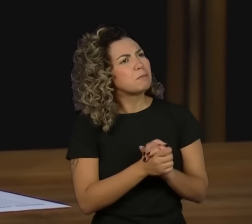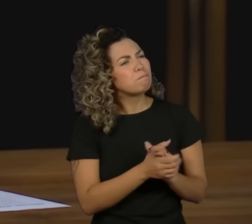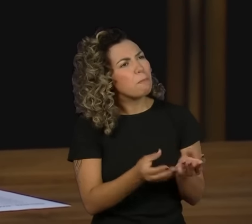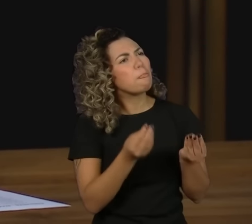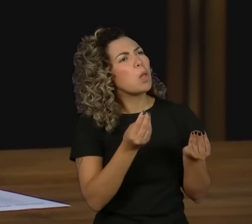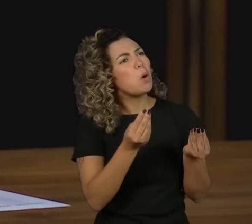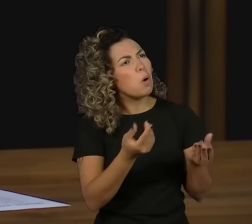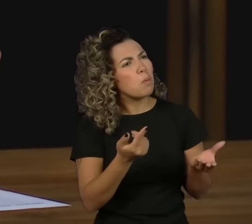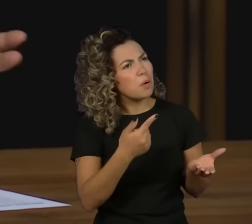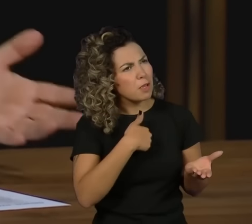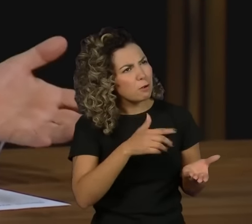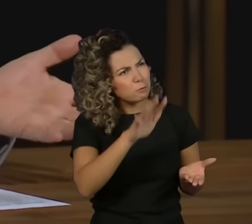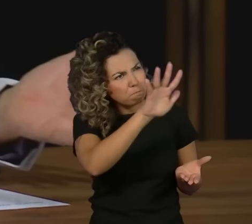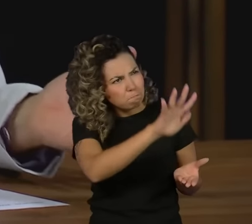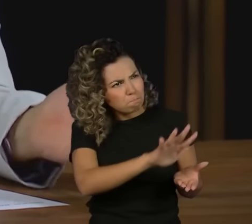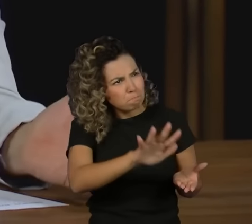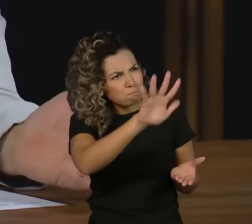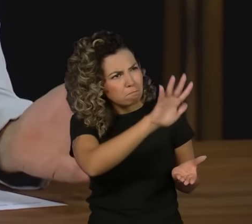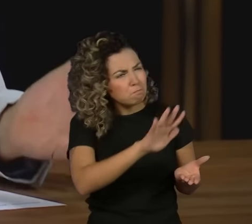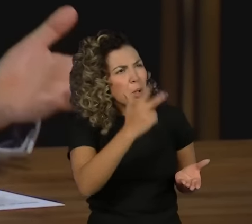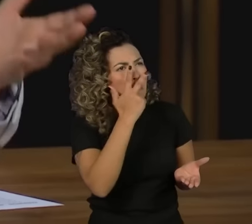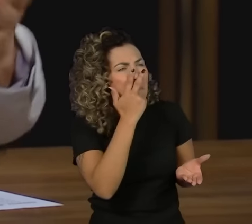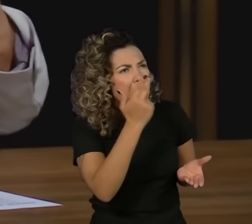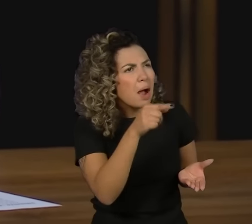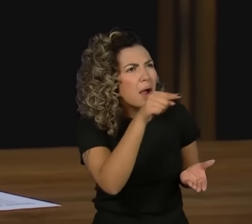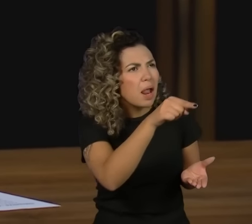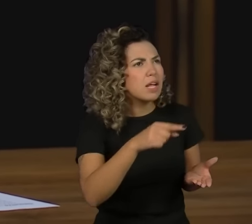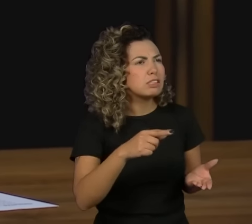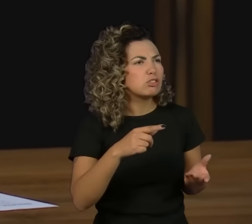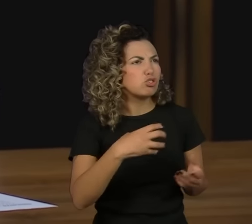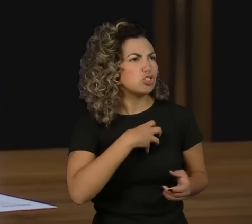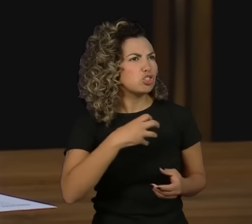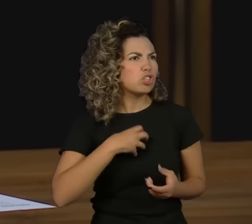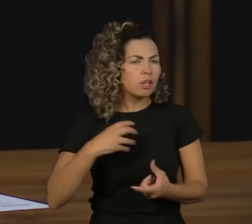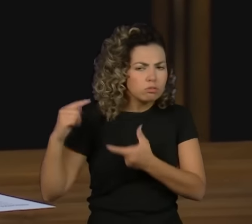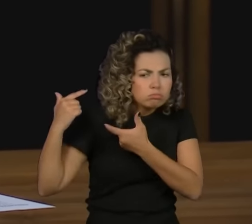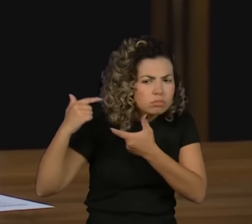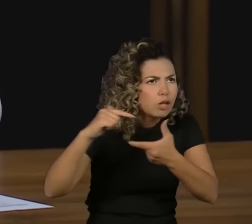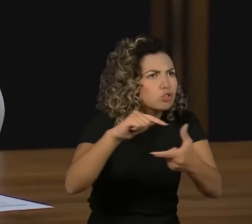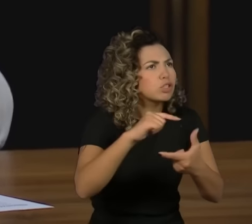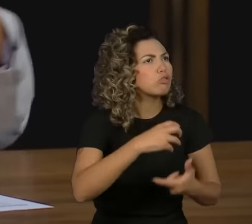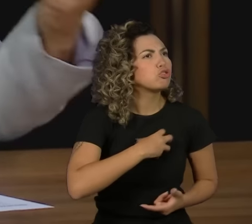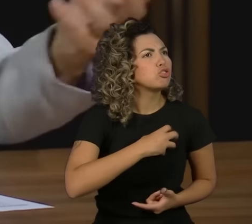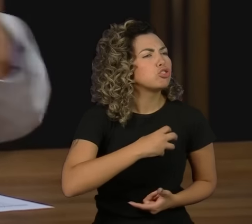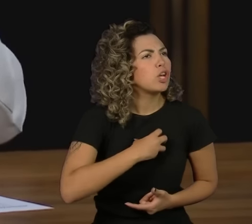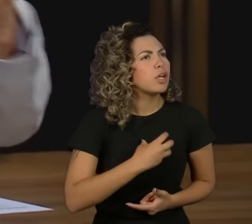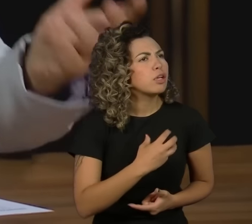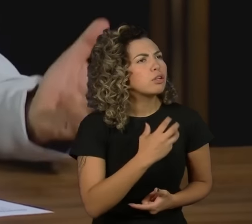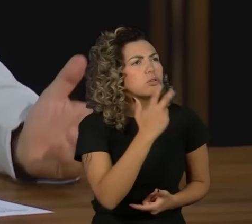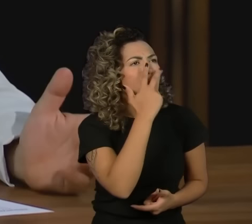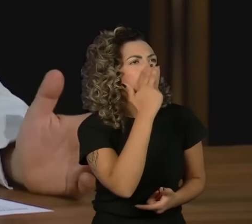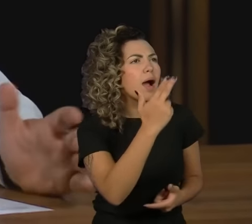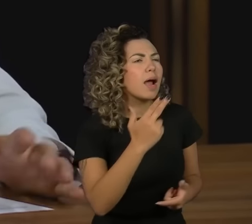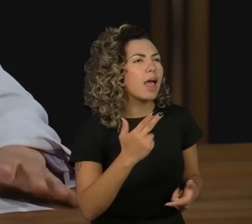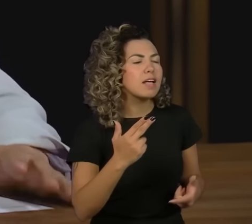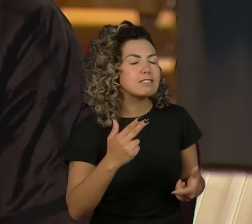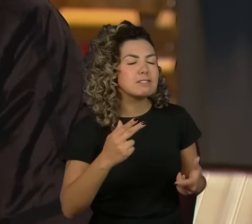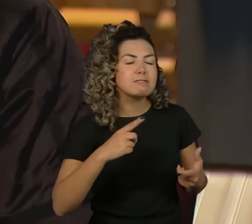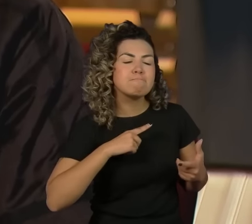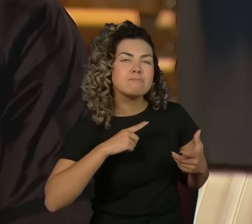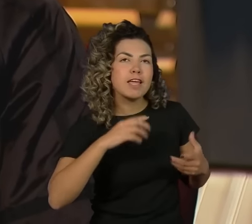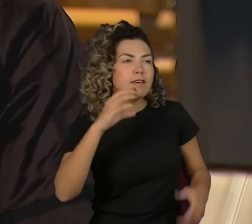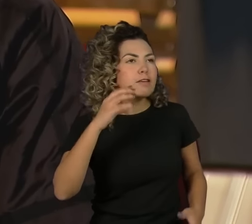underground, você é um cara underground, trevoso, um cara que não é um cara solar como a gente